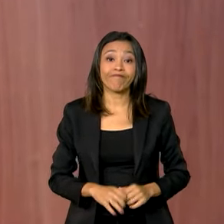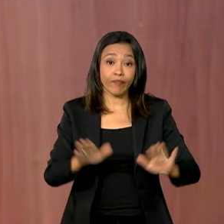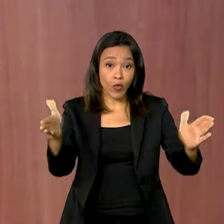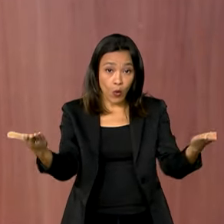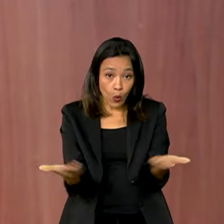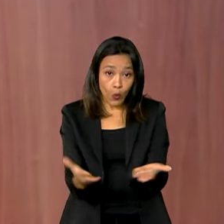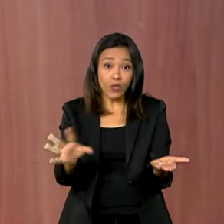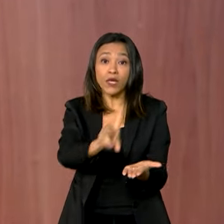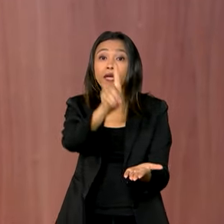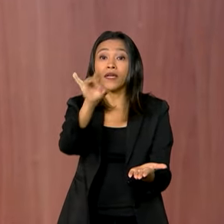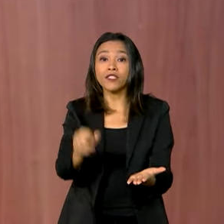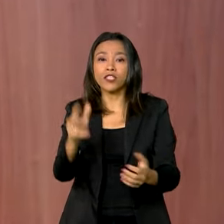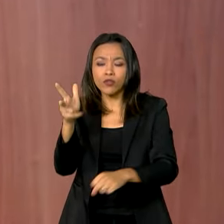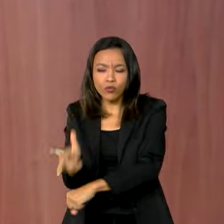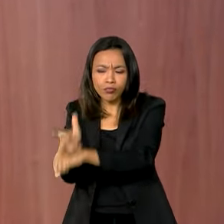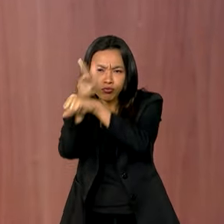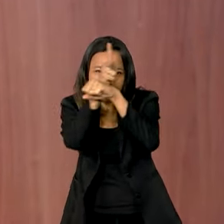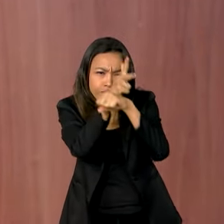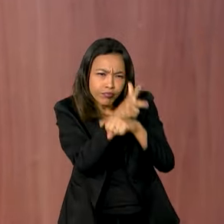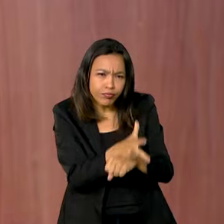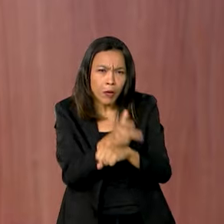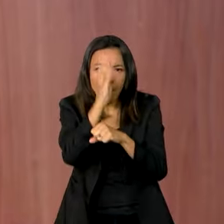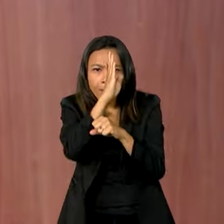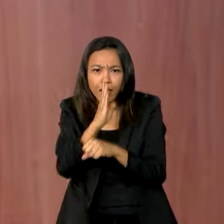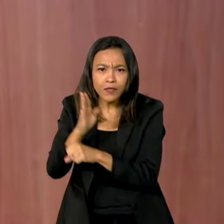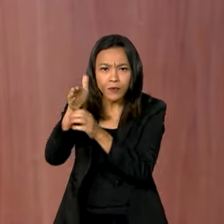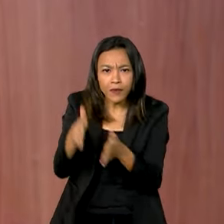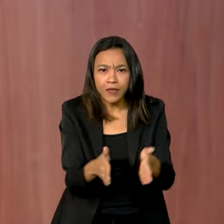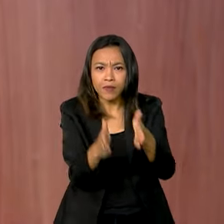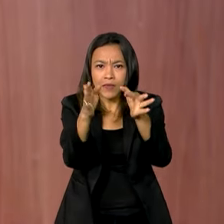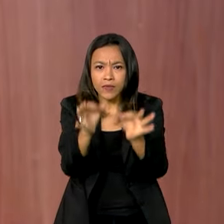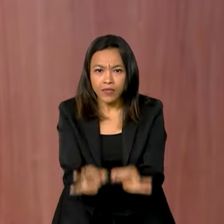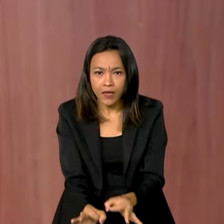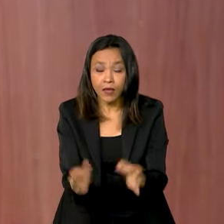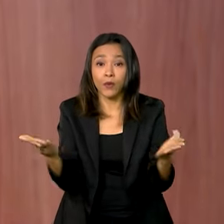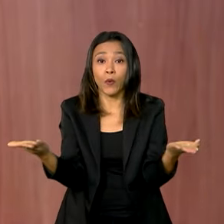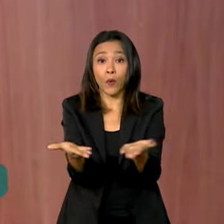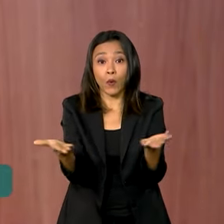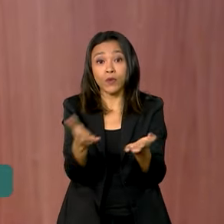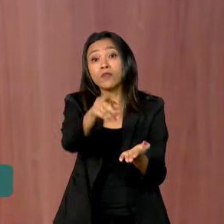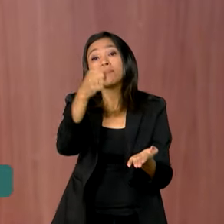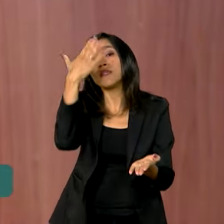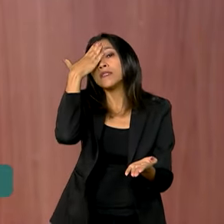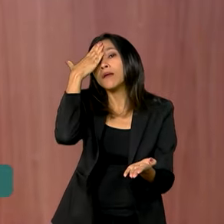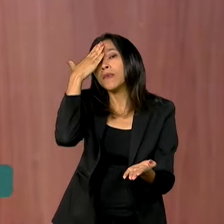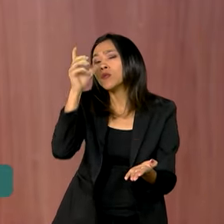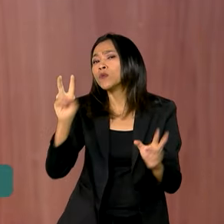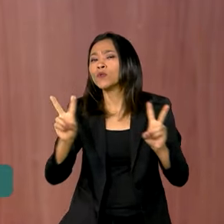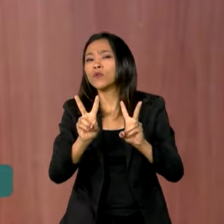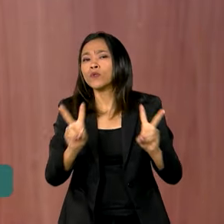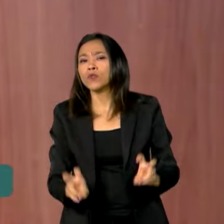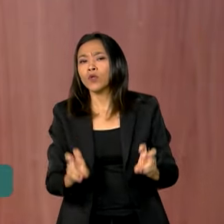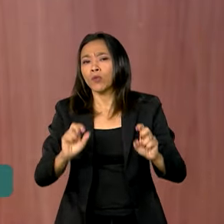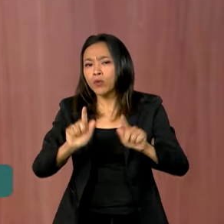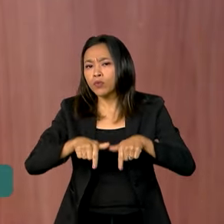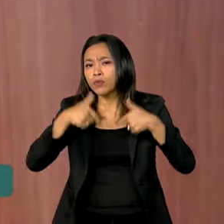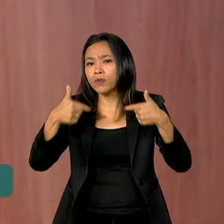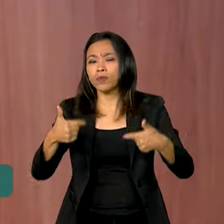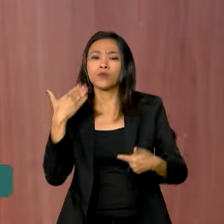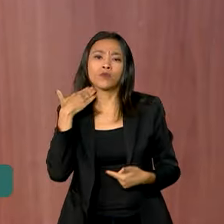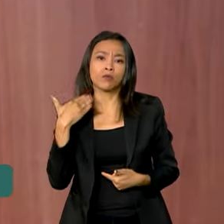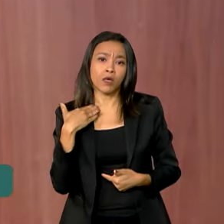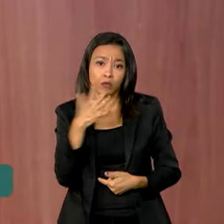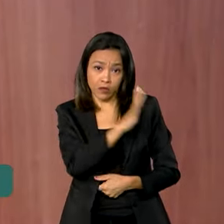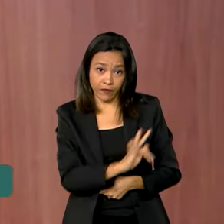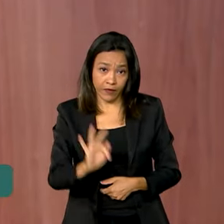é dia do nosso quadro Brasil no Rumo Certo. Na reportagem desta semana, você vai saber mais sobre a atuação dos bancos públicos